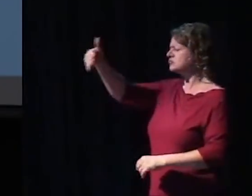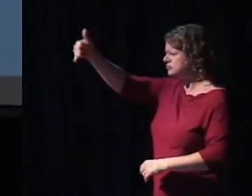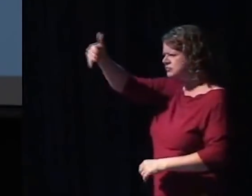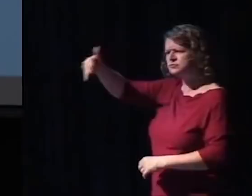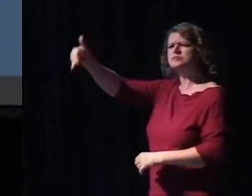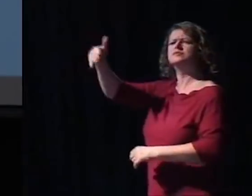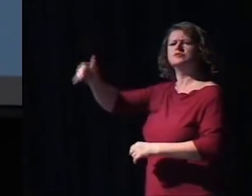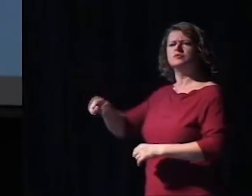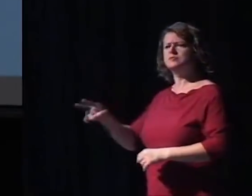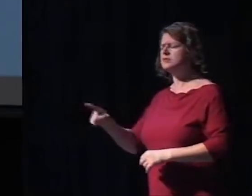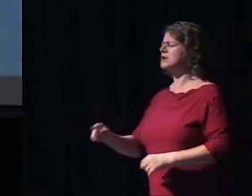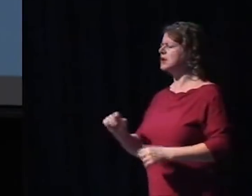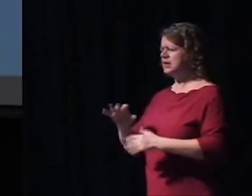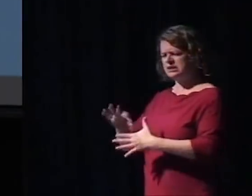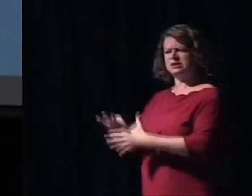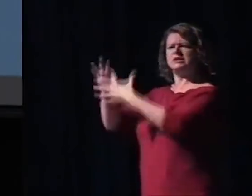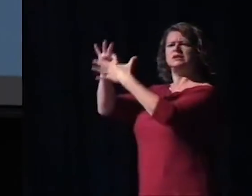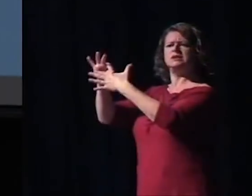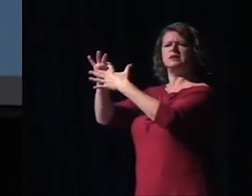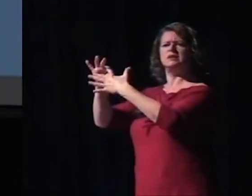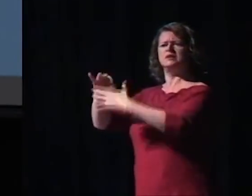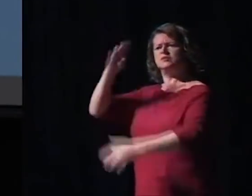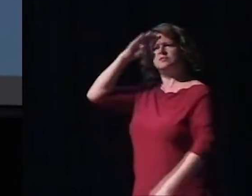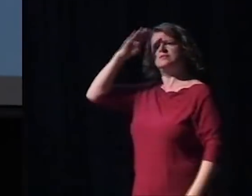exército. E